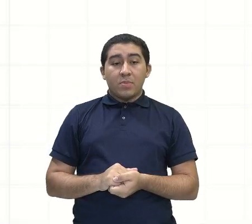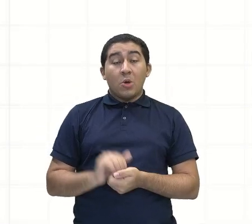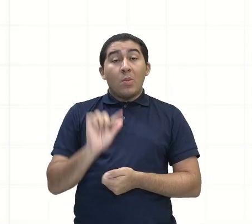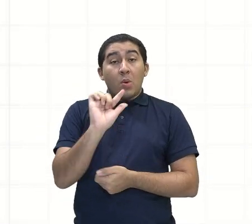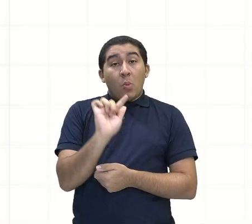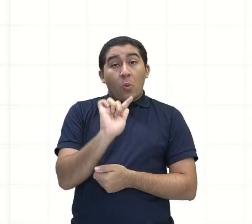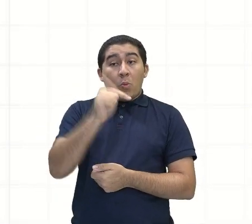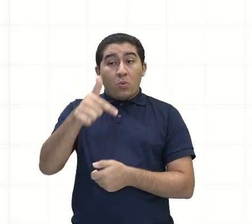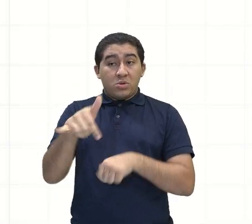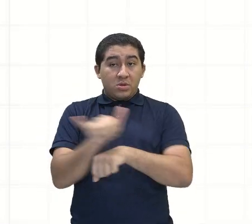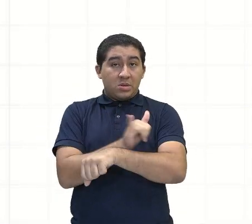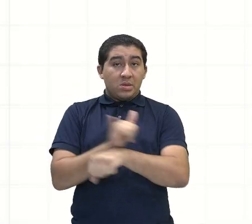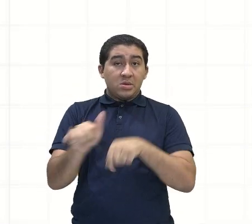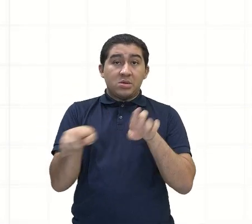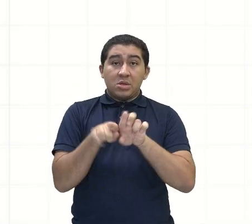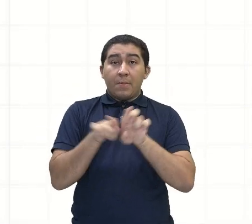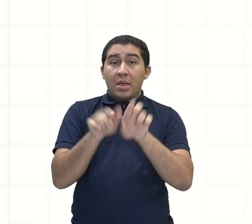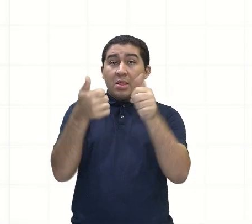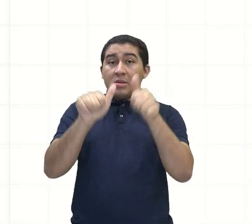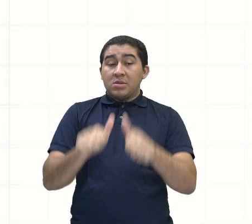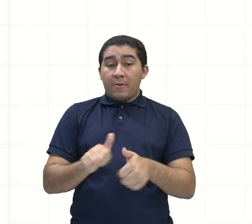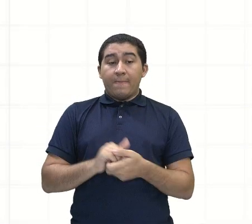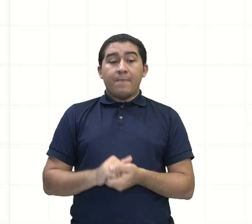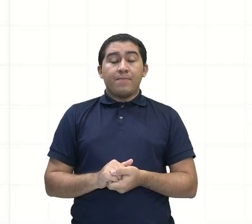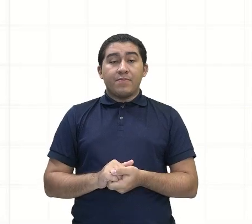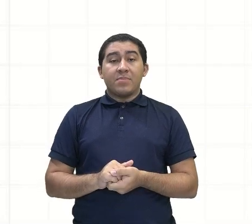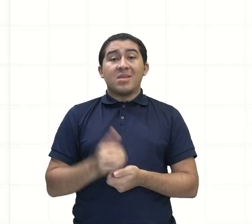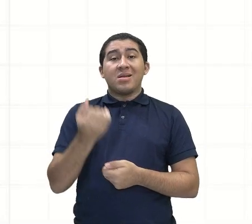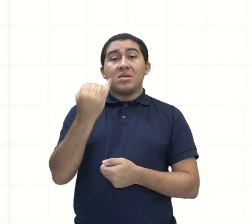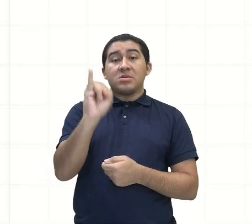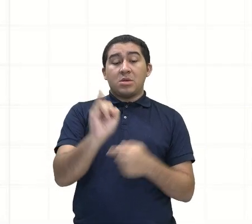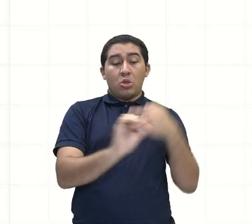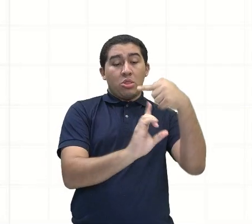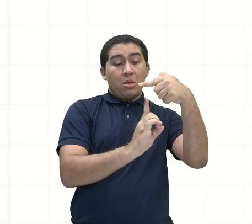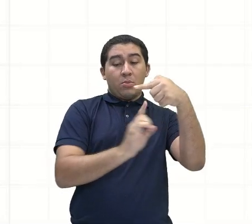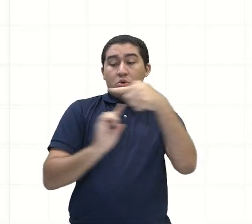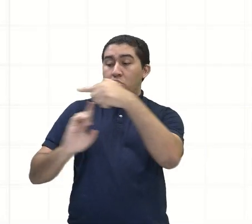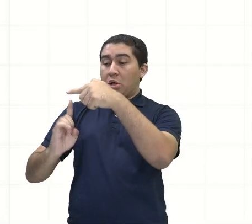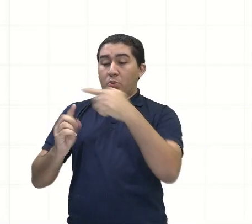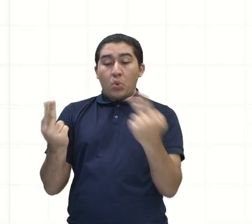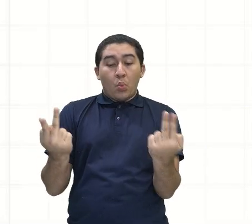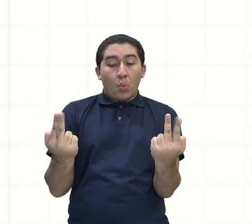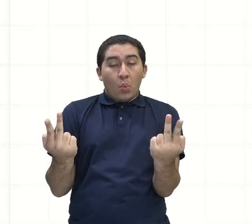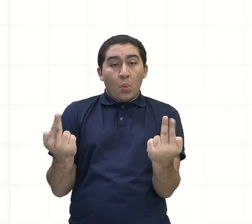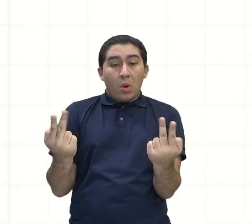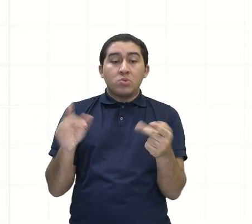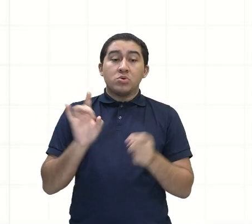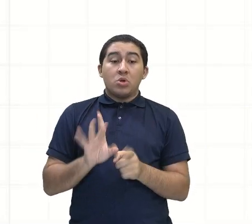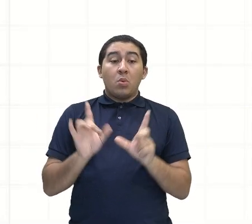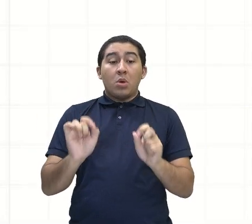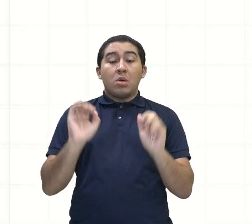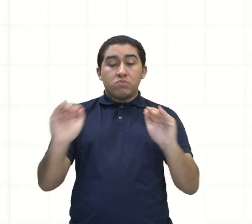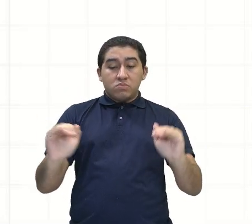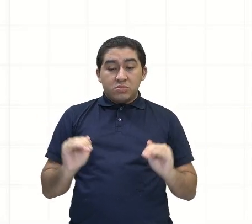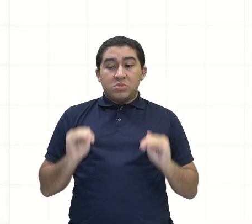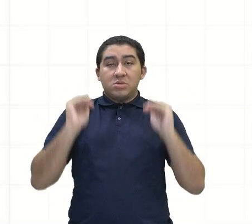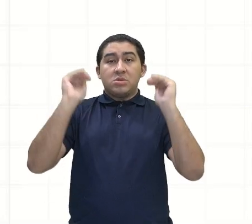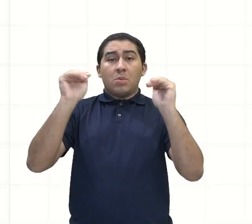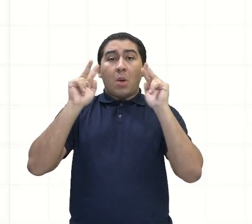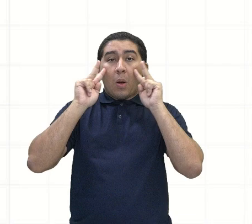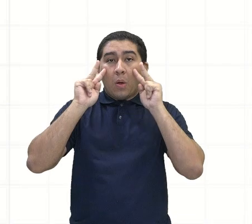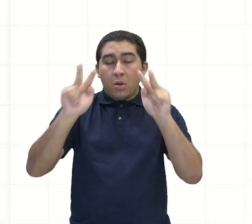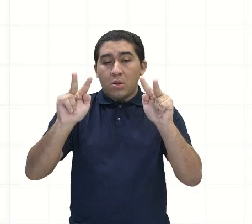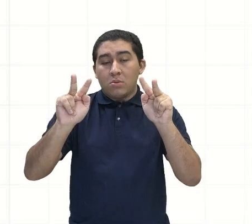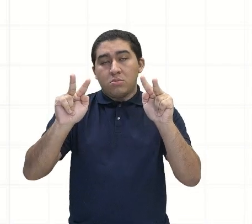de você verificar também, como os denominadores são iguais, é só você olhar a parte de